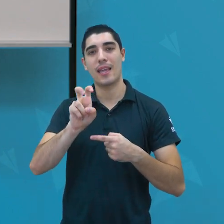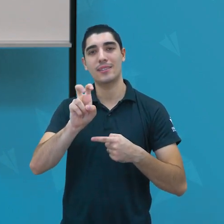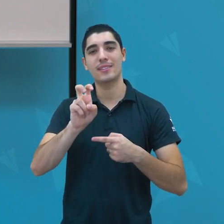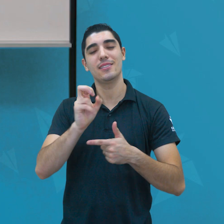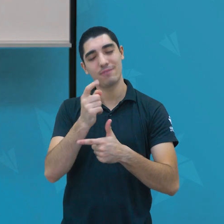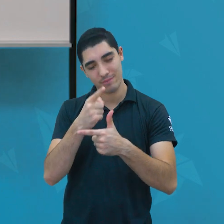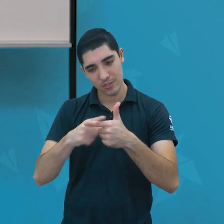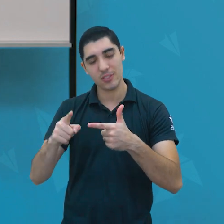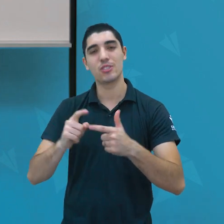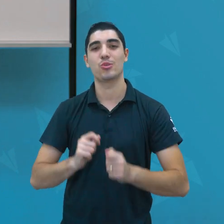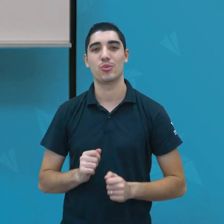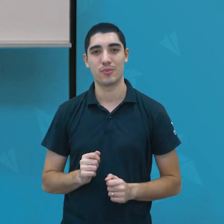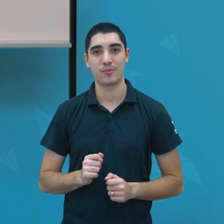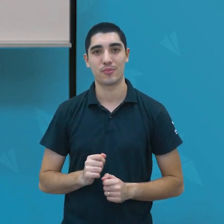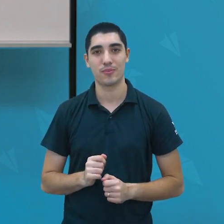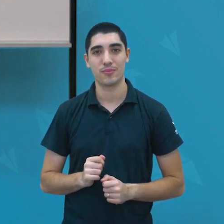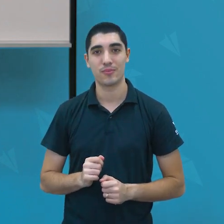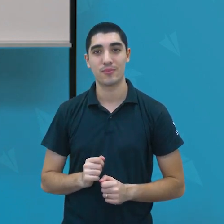15.